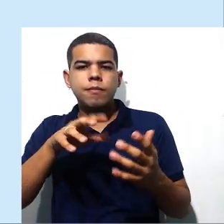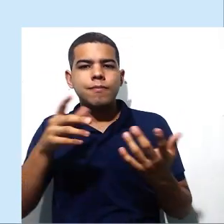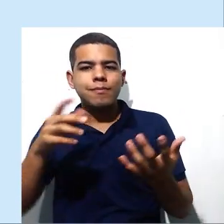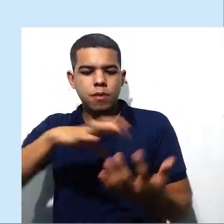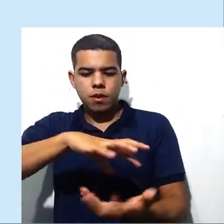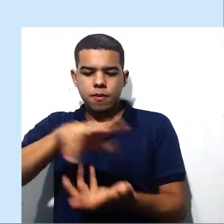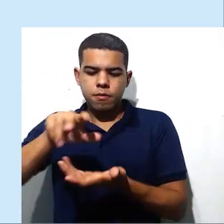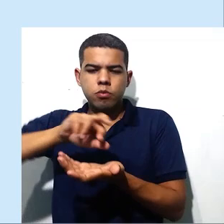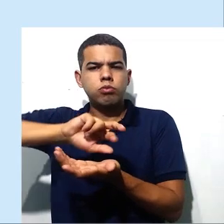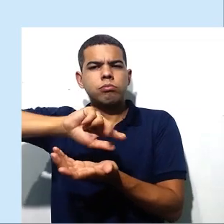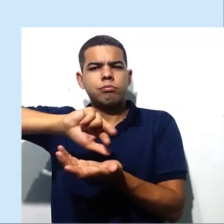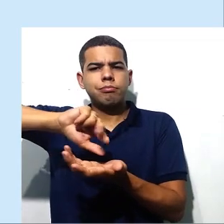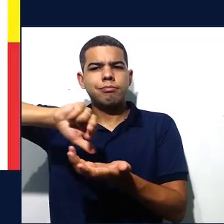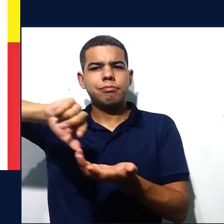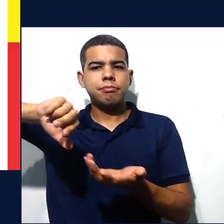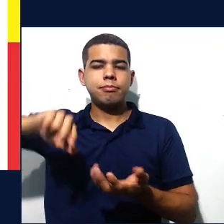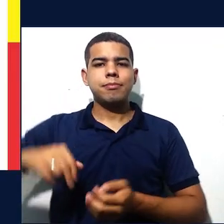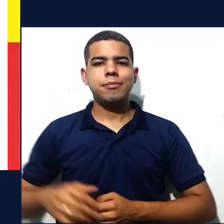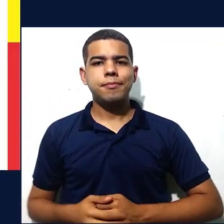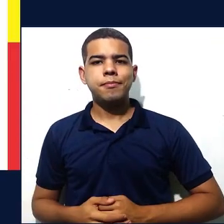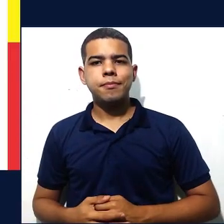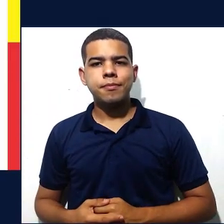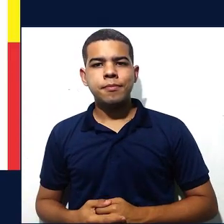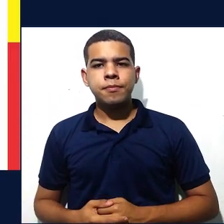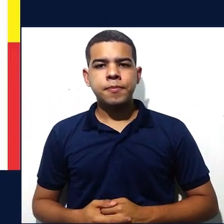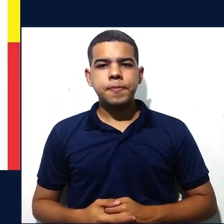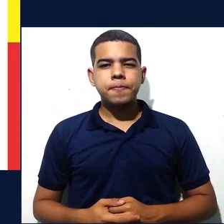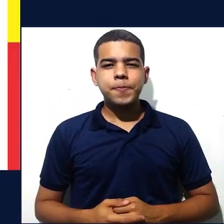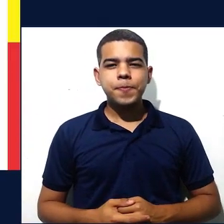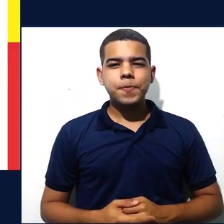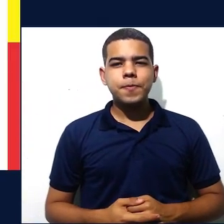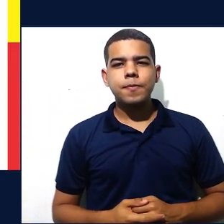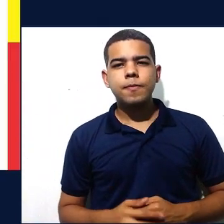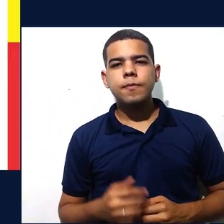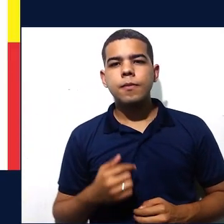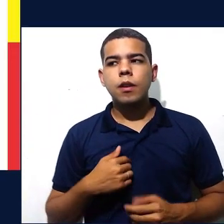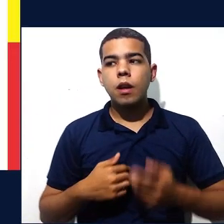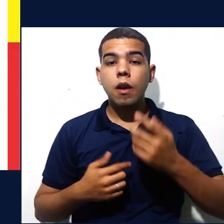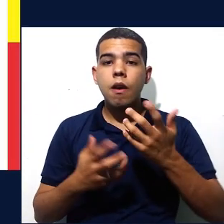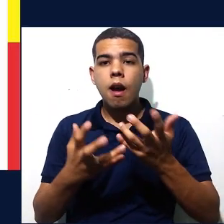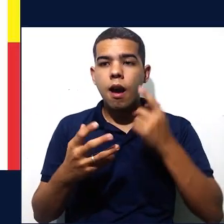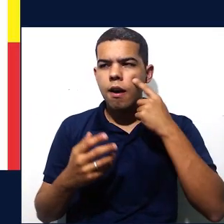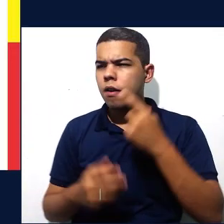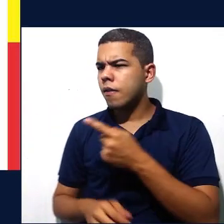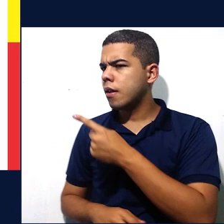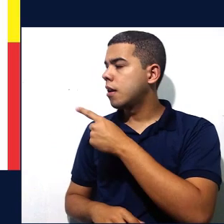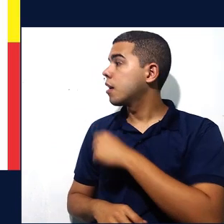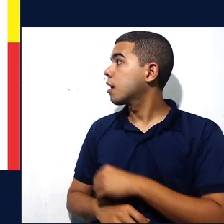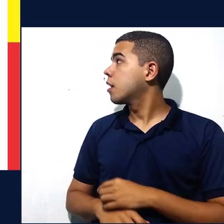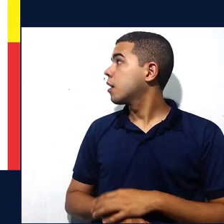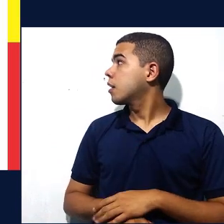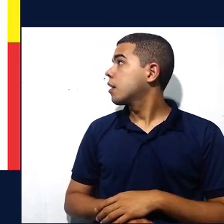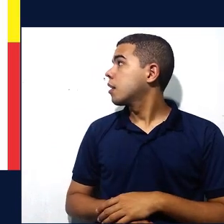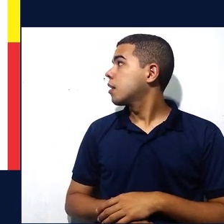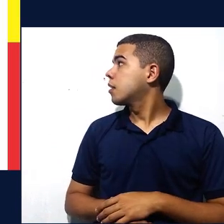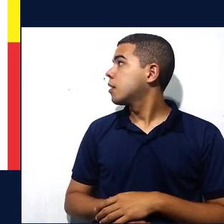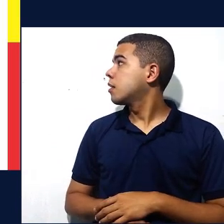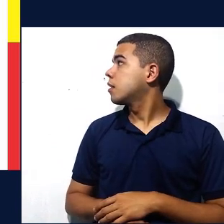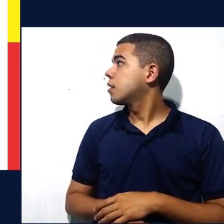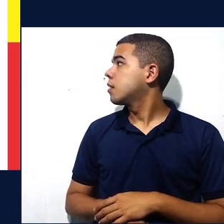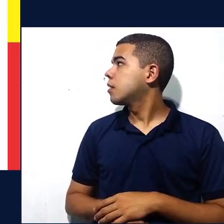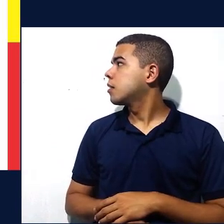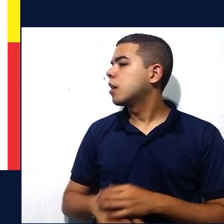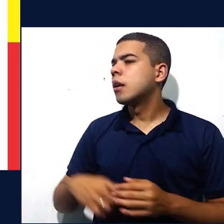existe na nossa biosfera. Eu gostaria aí que você observasse na telinha, né, a nossa relação